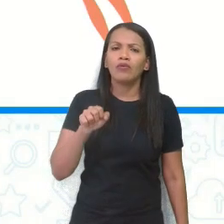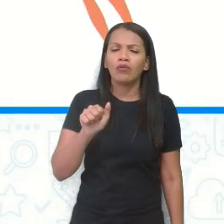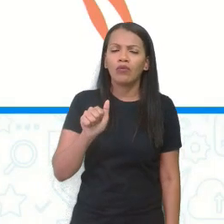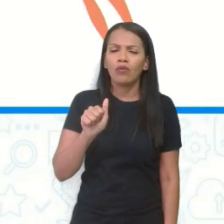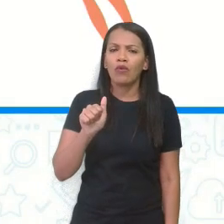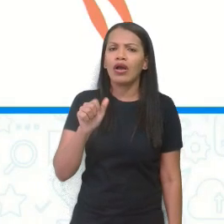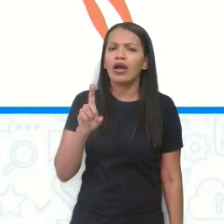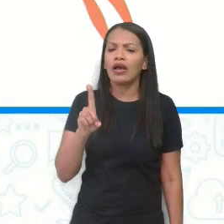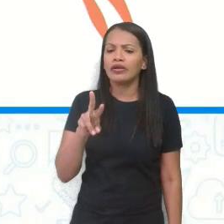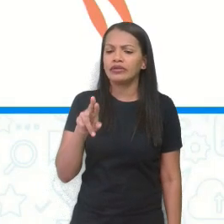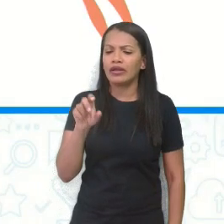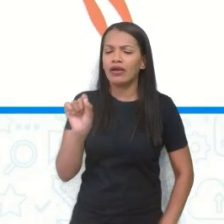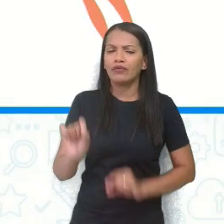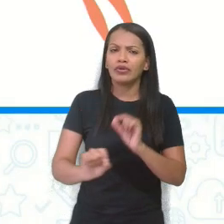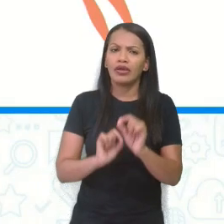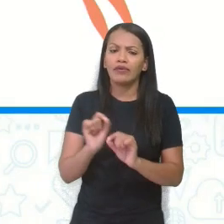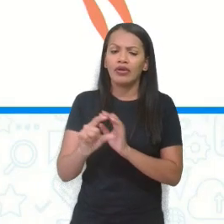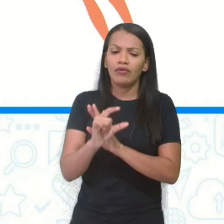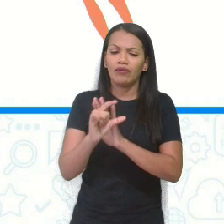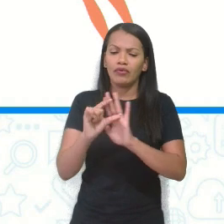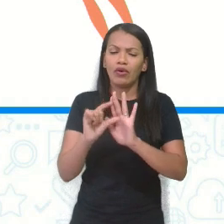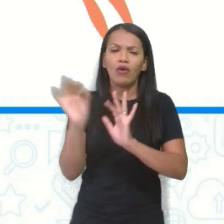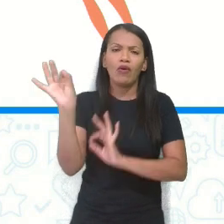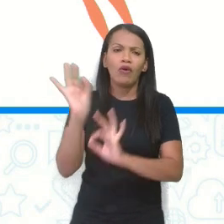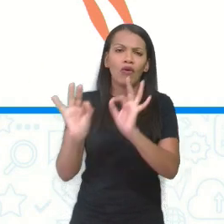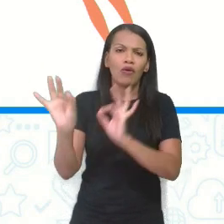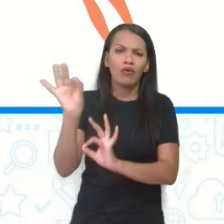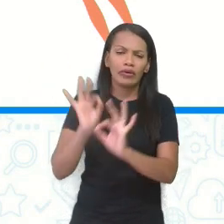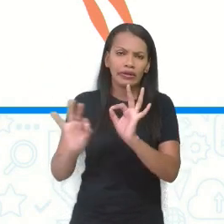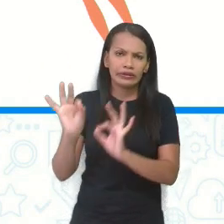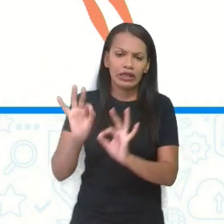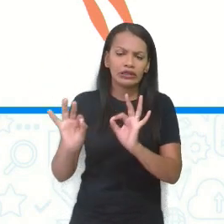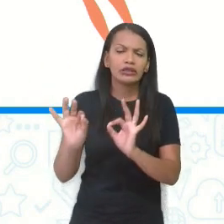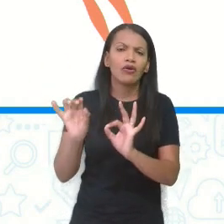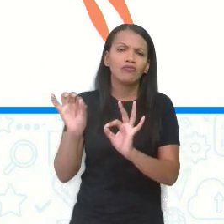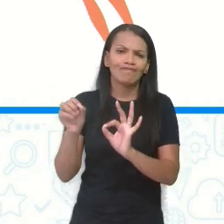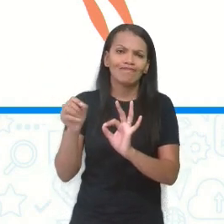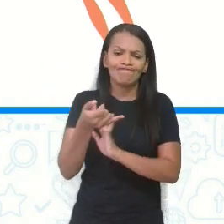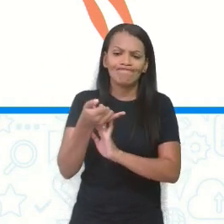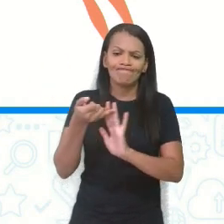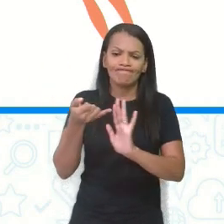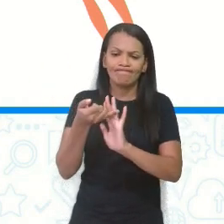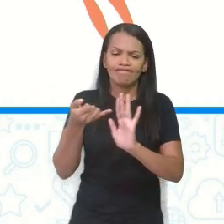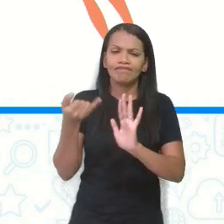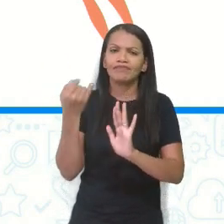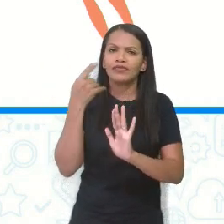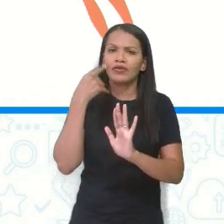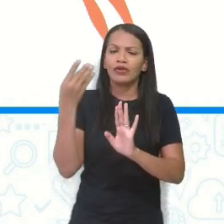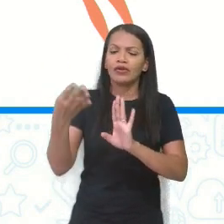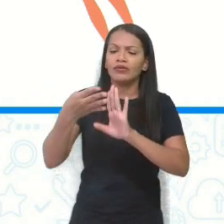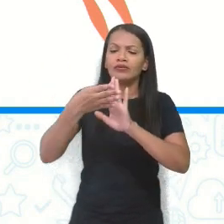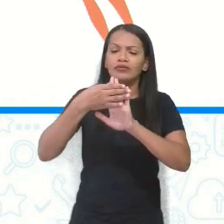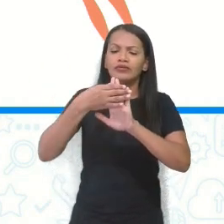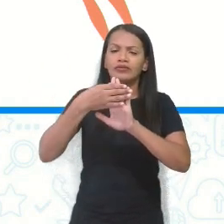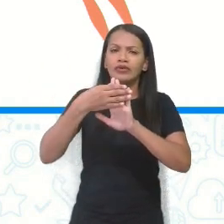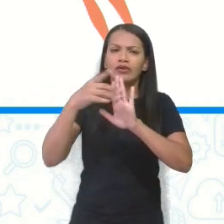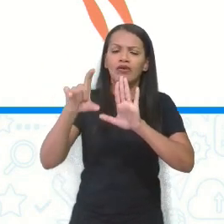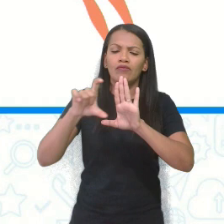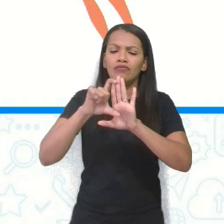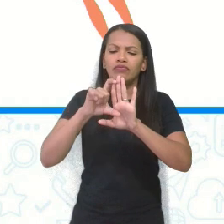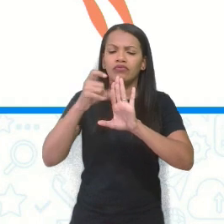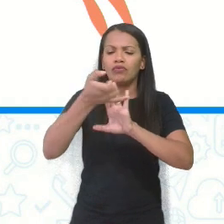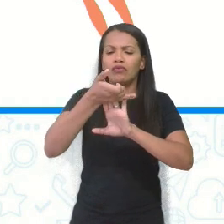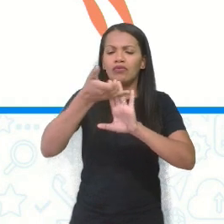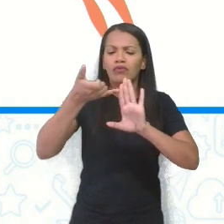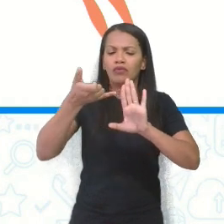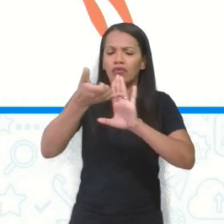dos versos, né? Formando uma estrofe que tem 4 versos, tá? Cada estrofe